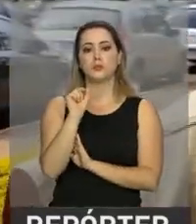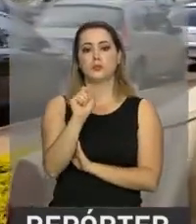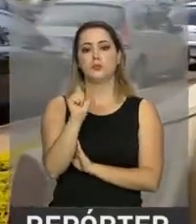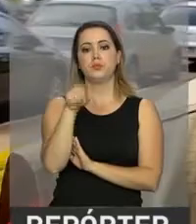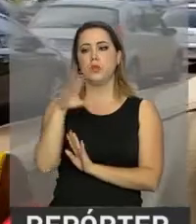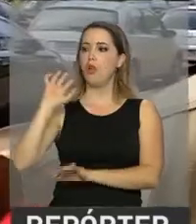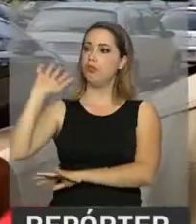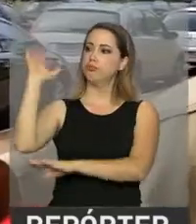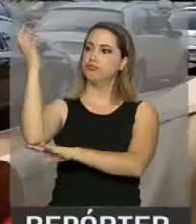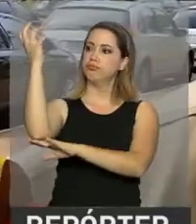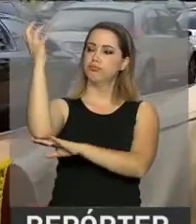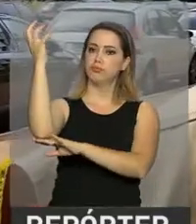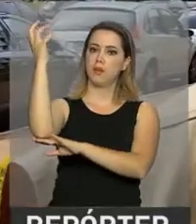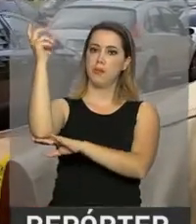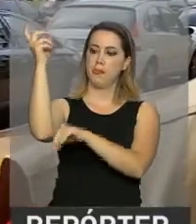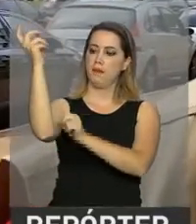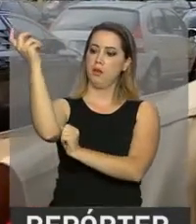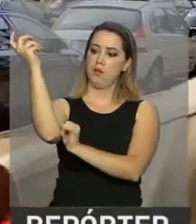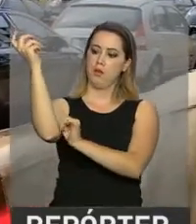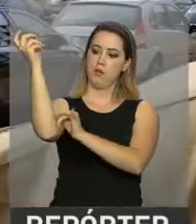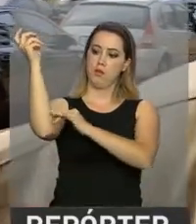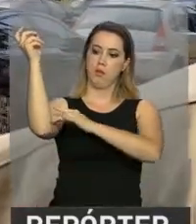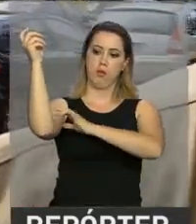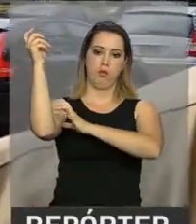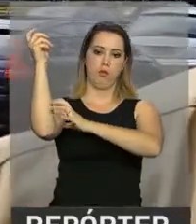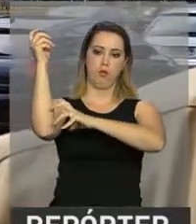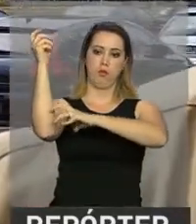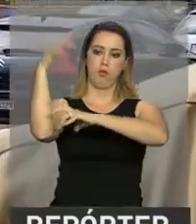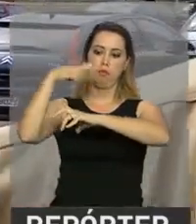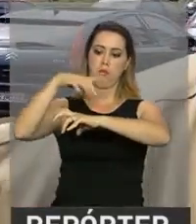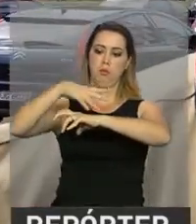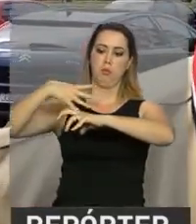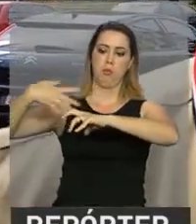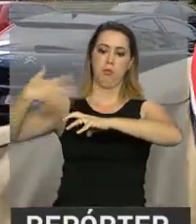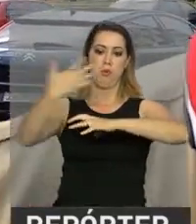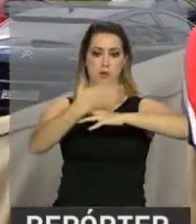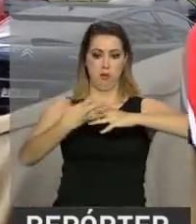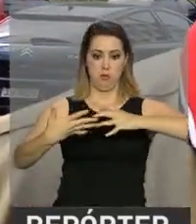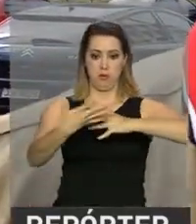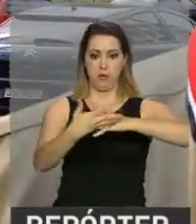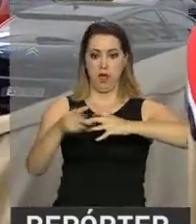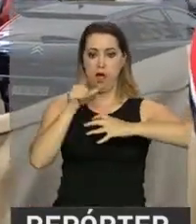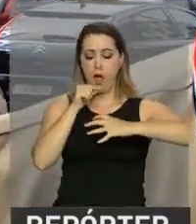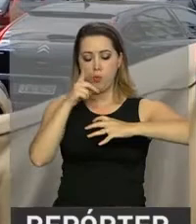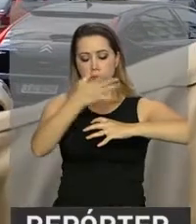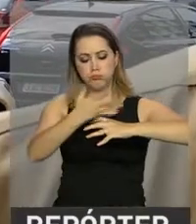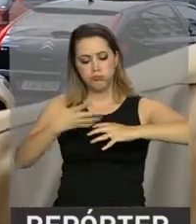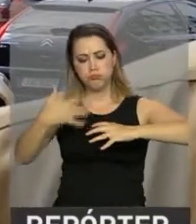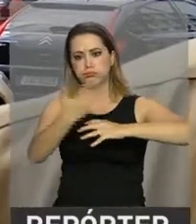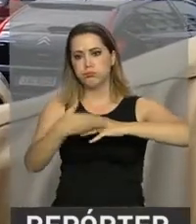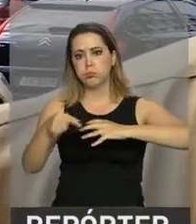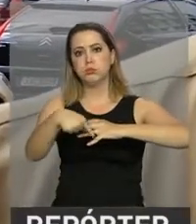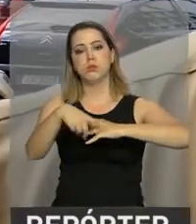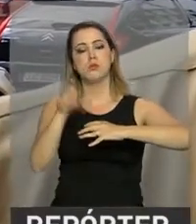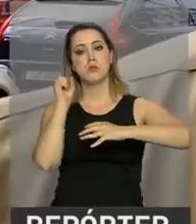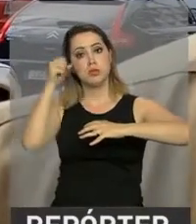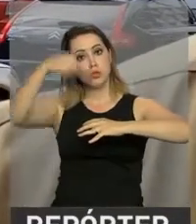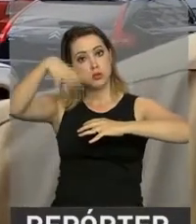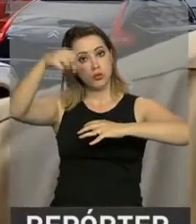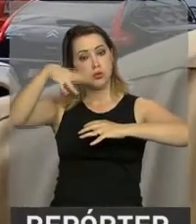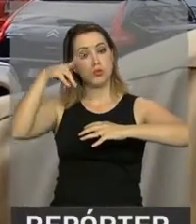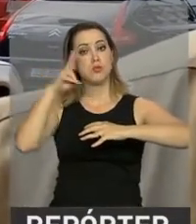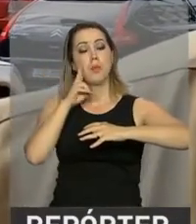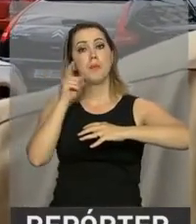árvores. Elas, com a raiz aflorando e com o oco, um buraco nas árvores, acumula água nesse período, a gente orienta para que as pessoas coloquem